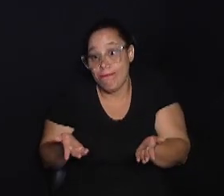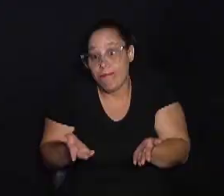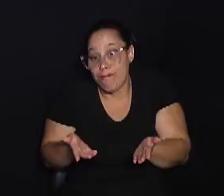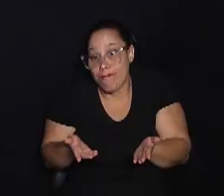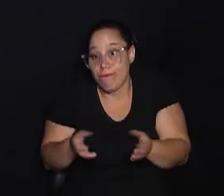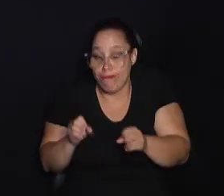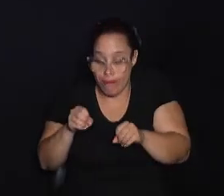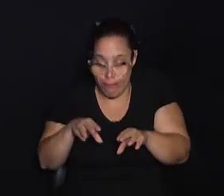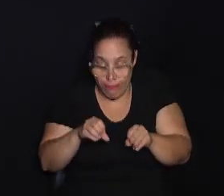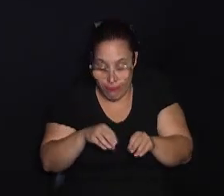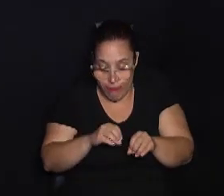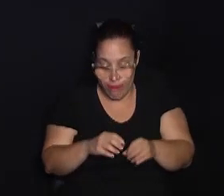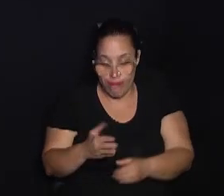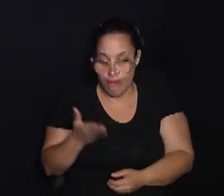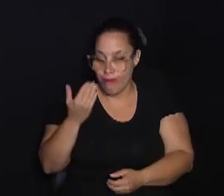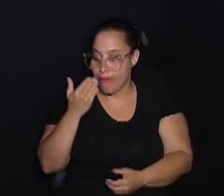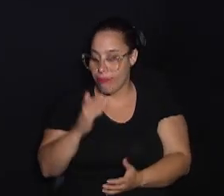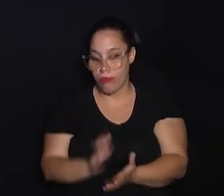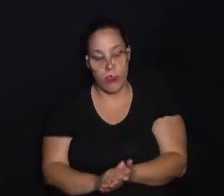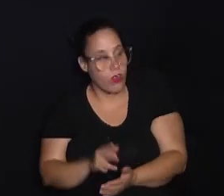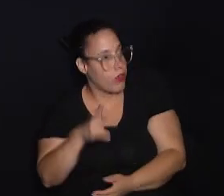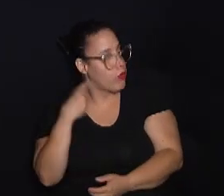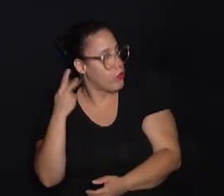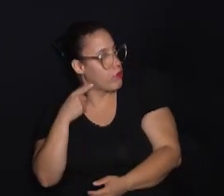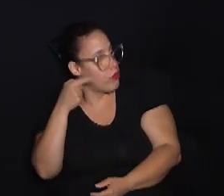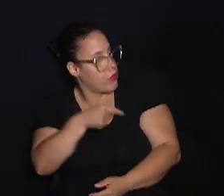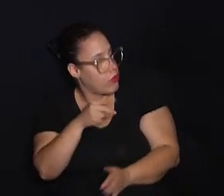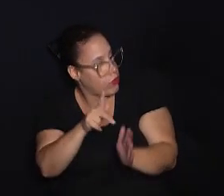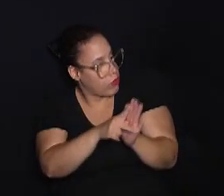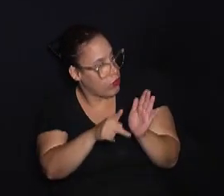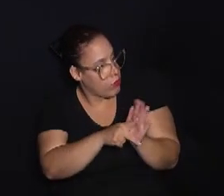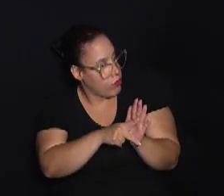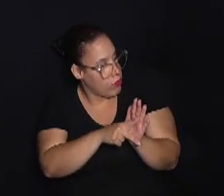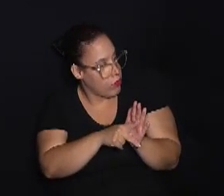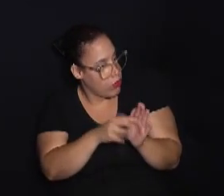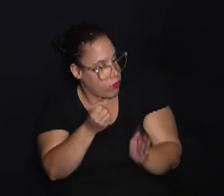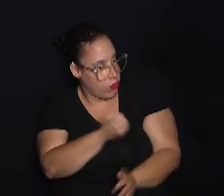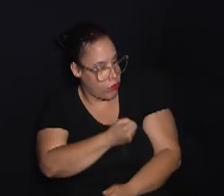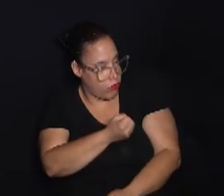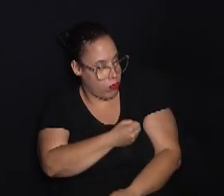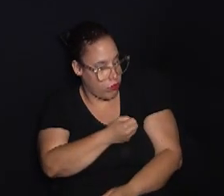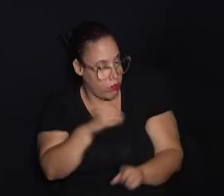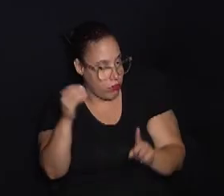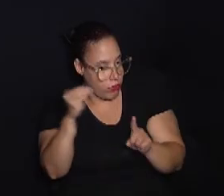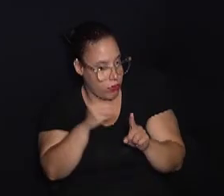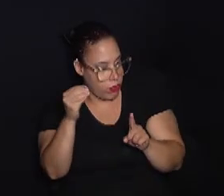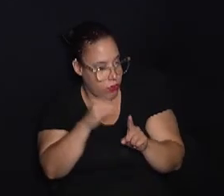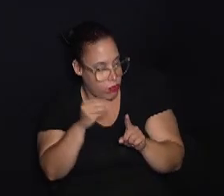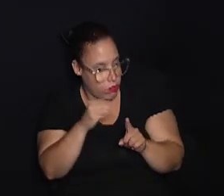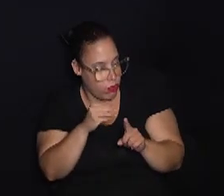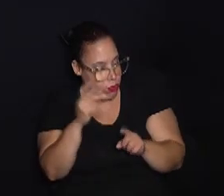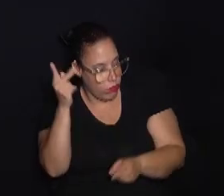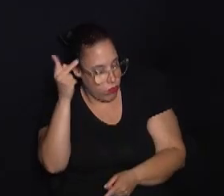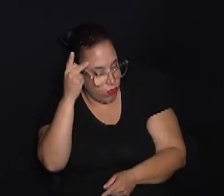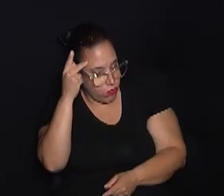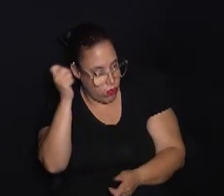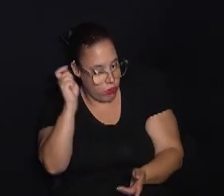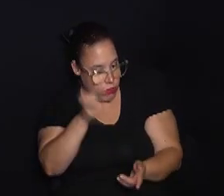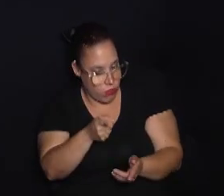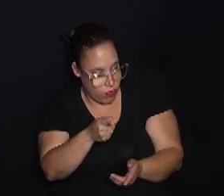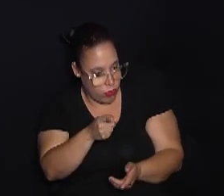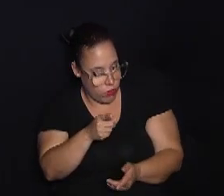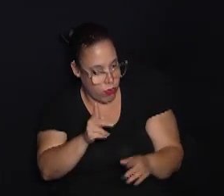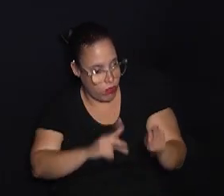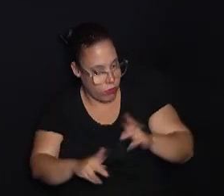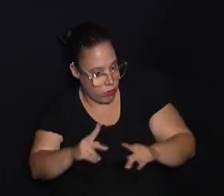educação alimentar, isso é muito importante. E, vereadora, nesse projeto, o Índice Paulista de Vulnerabilidade Social será usado para a definição do